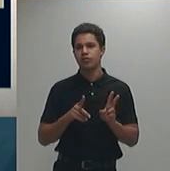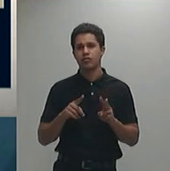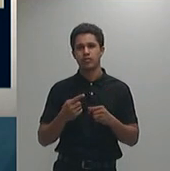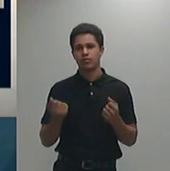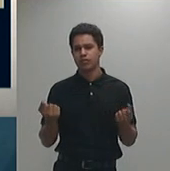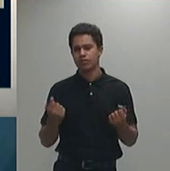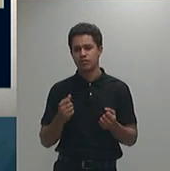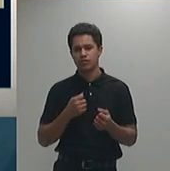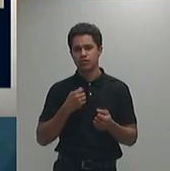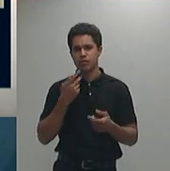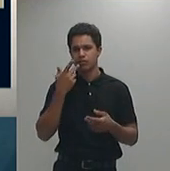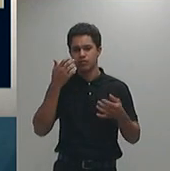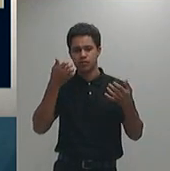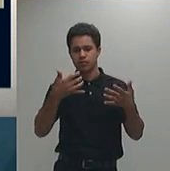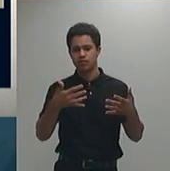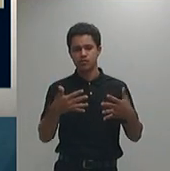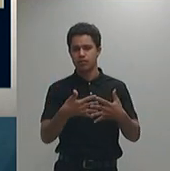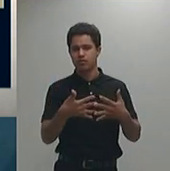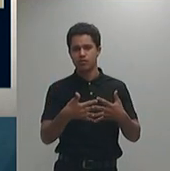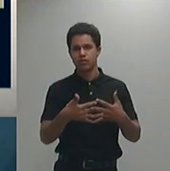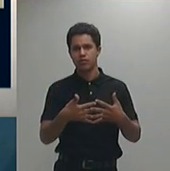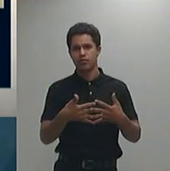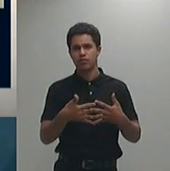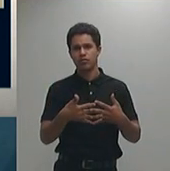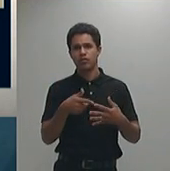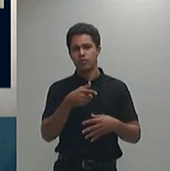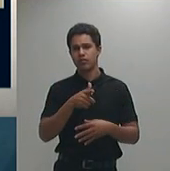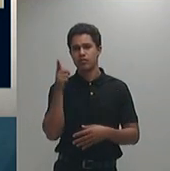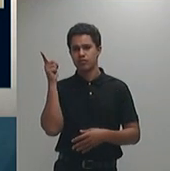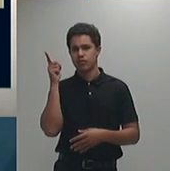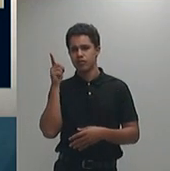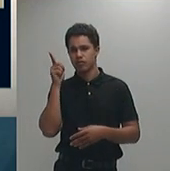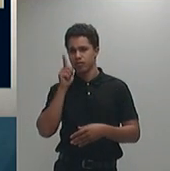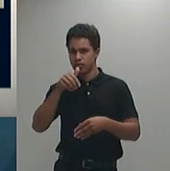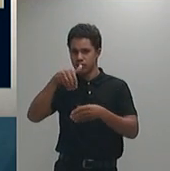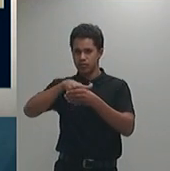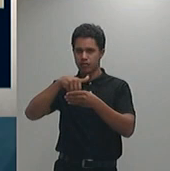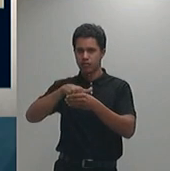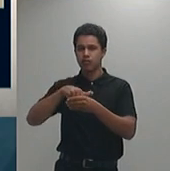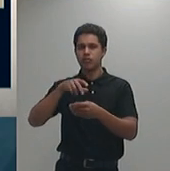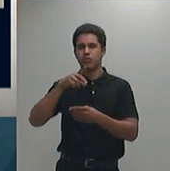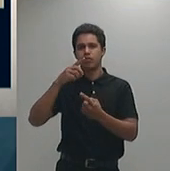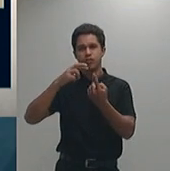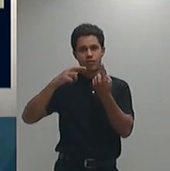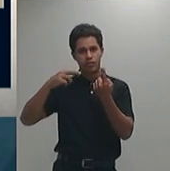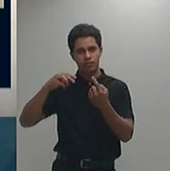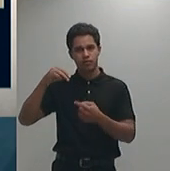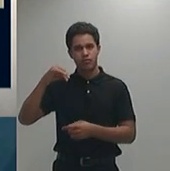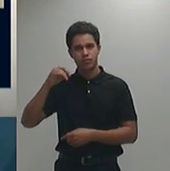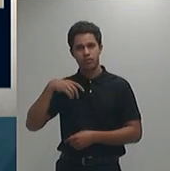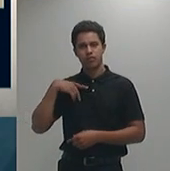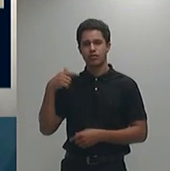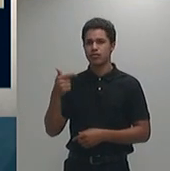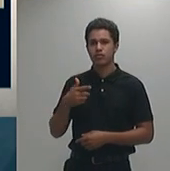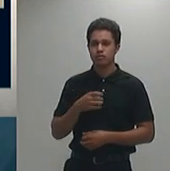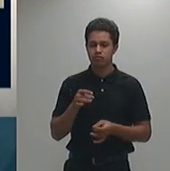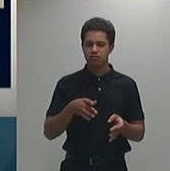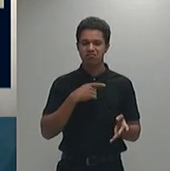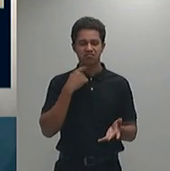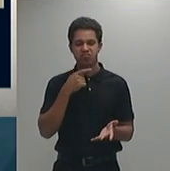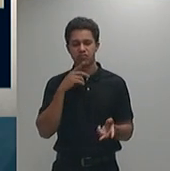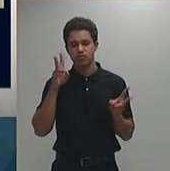ser o voto vencido exarado pelo eminente ministra Isabel gallotti segundo o pênis ou não deixa dúvidas A esse respeito e